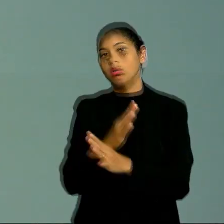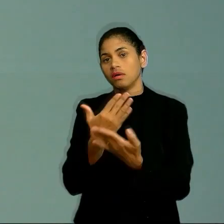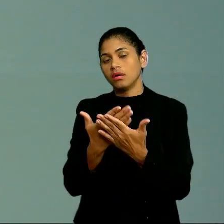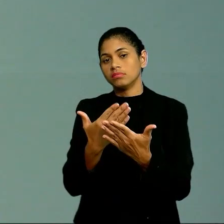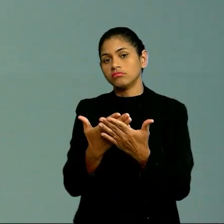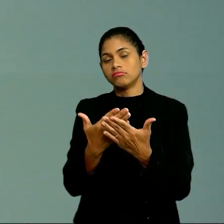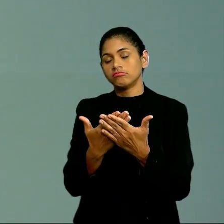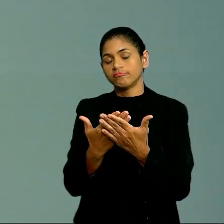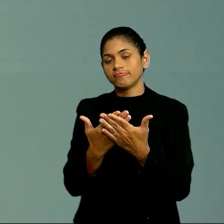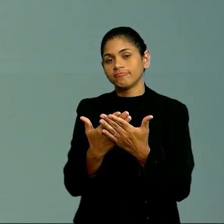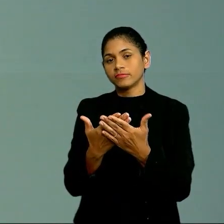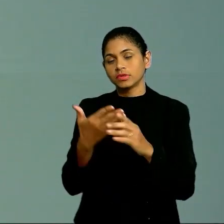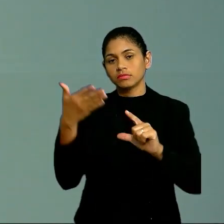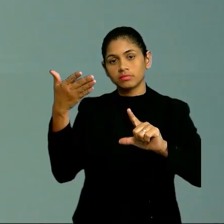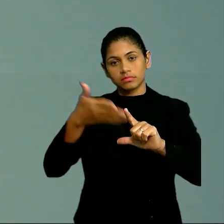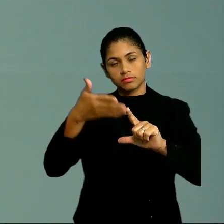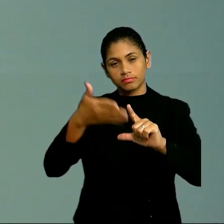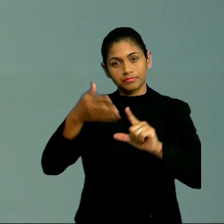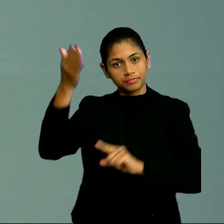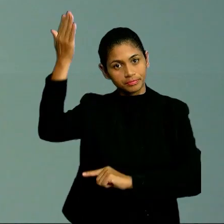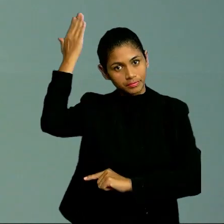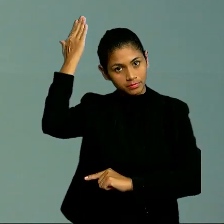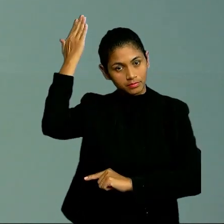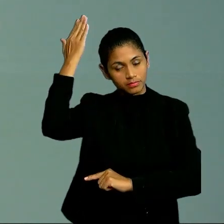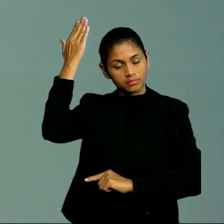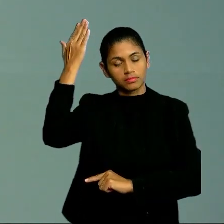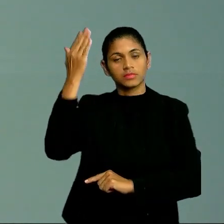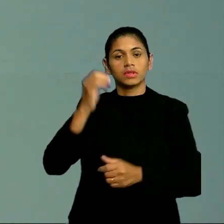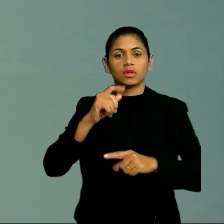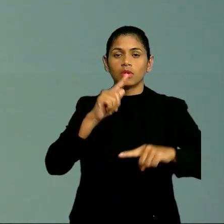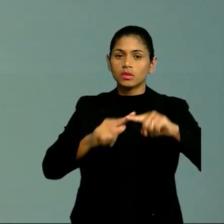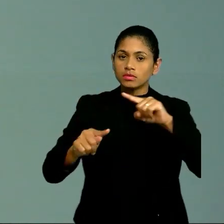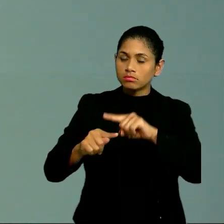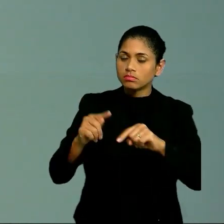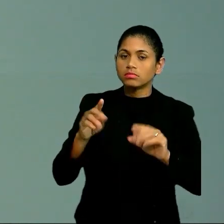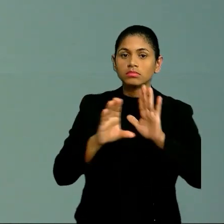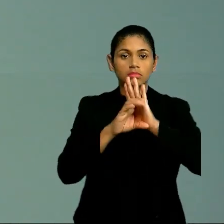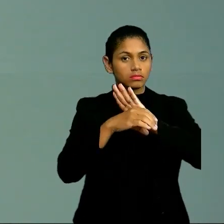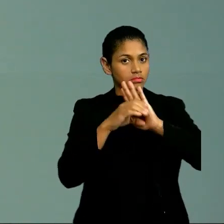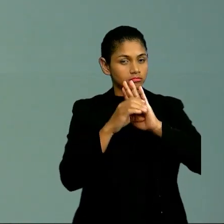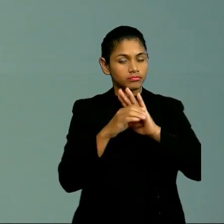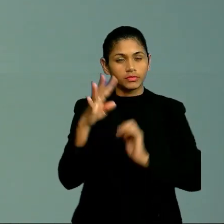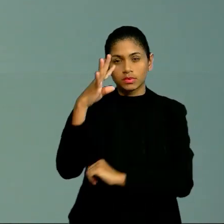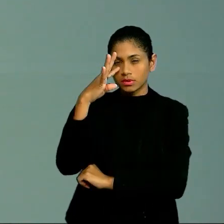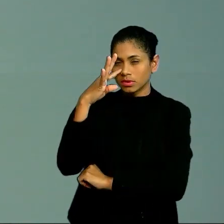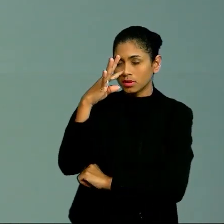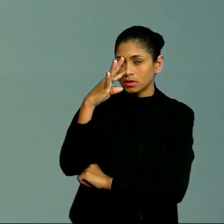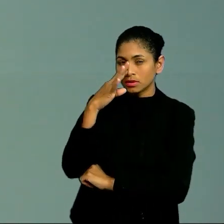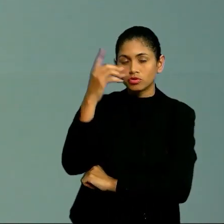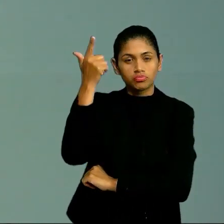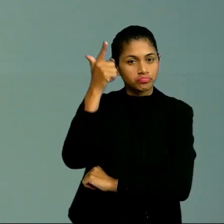as nossas plataformas para você ficar por dentro dos materiais, dos conteúdos, assistir